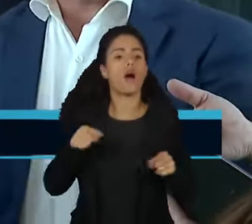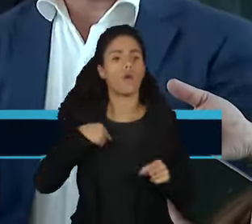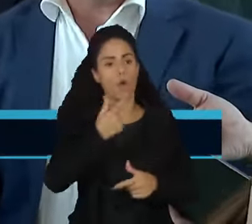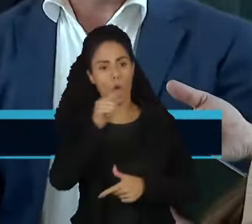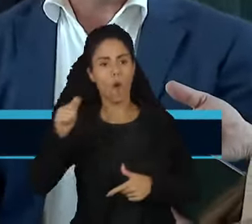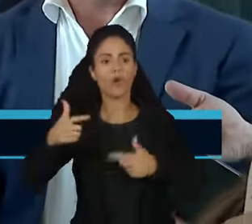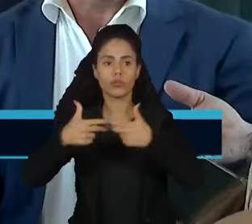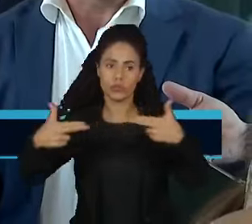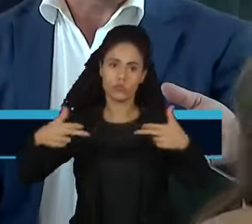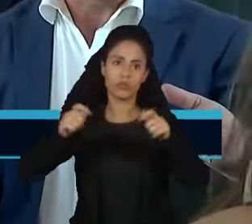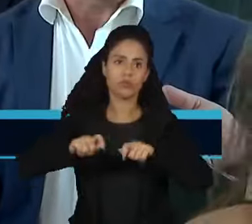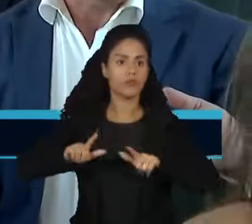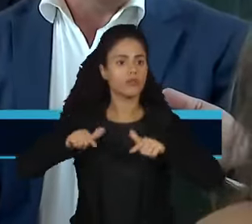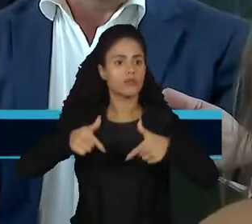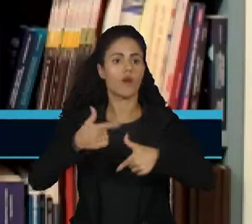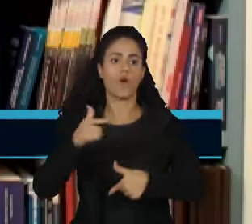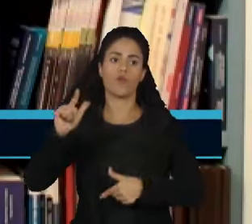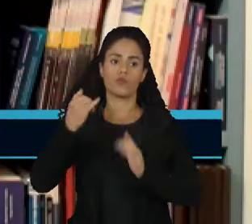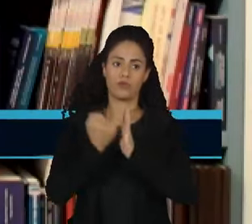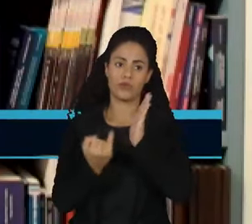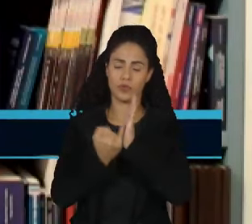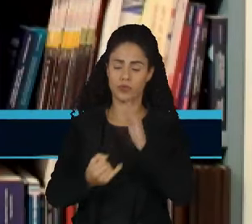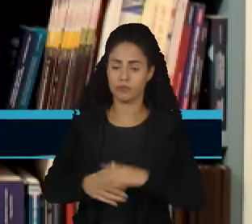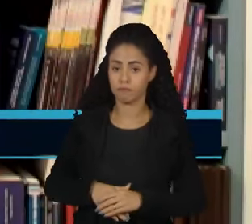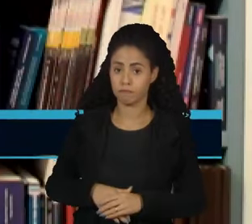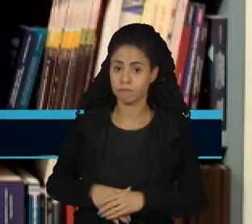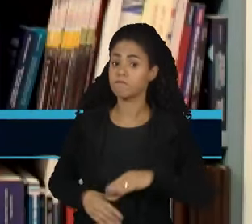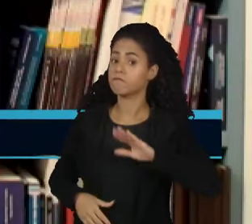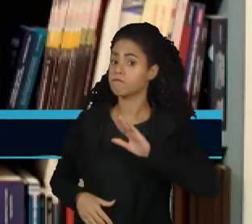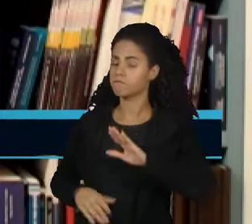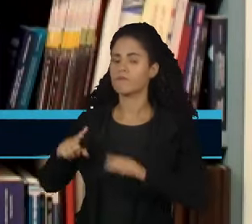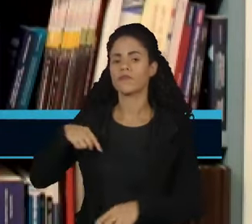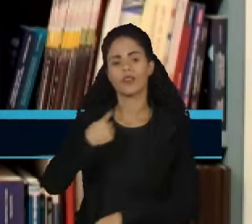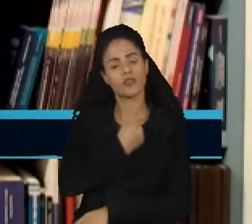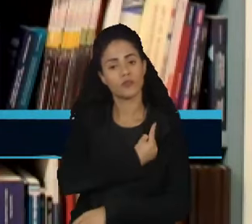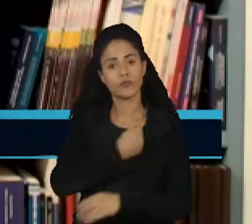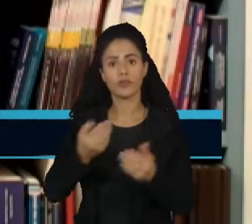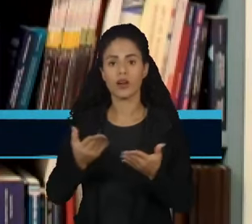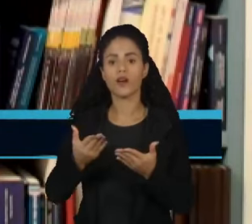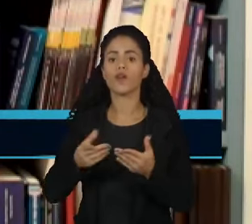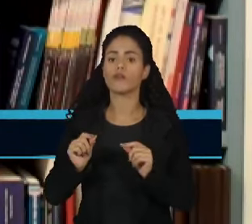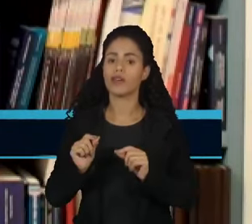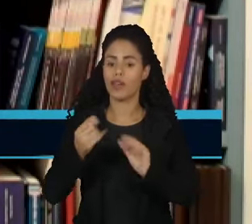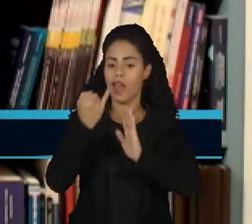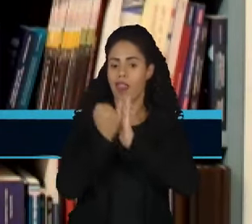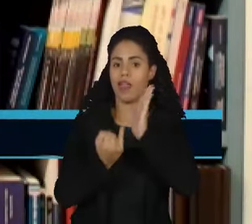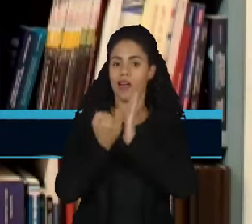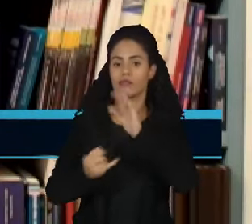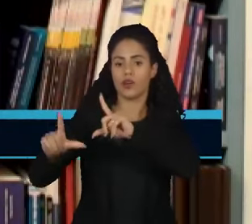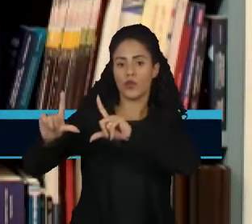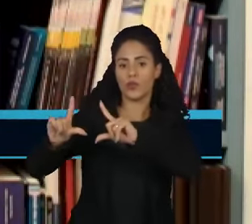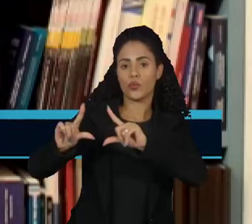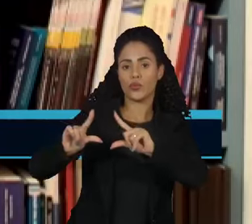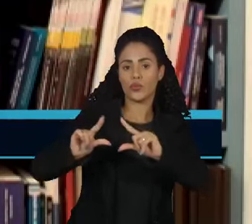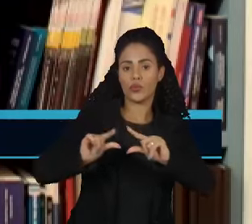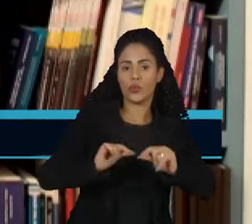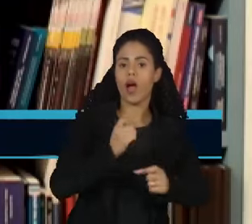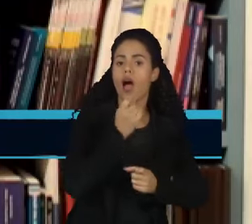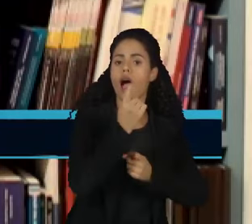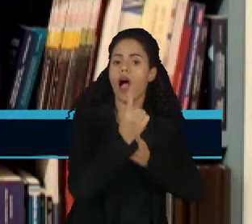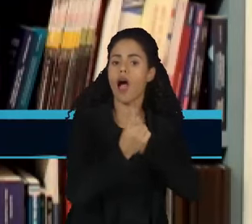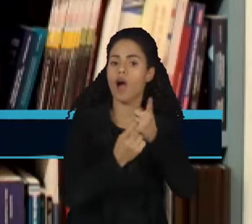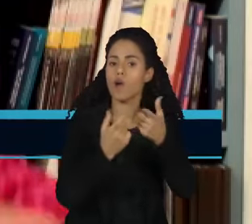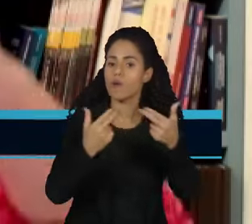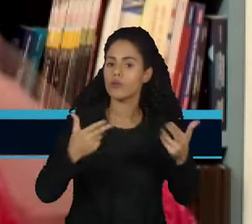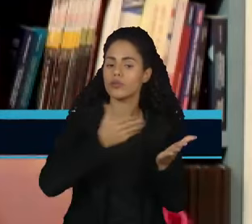produtos, outras ações ou outro tipo de tributos. Quando a gente vai reduzindo a alíquota sobre alguns bens, sobre